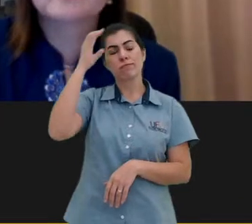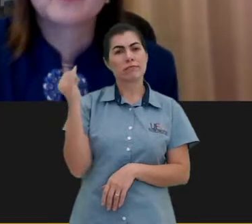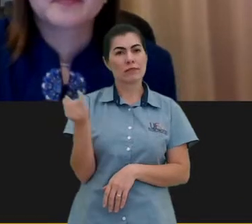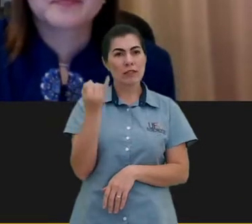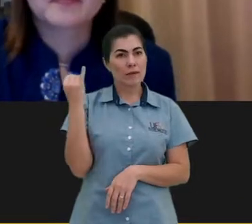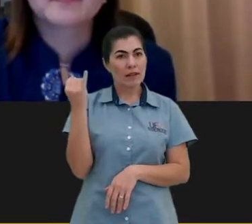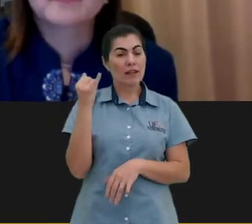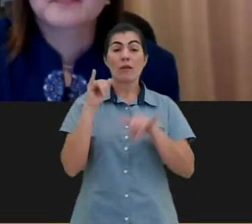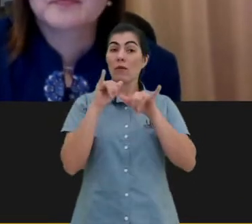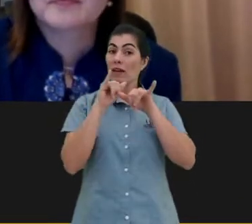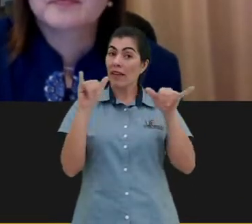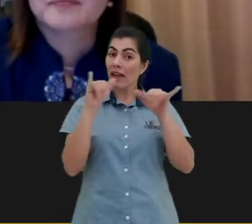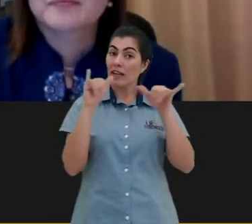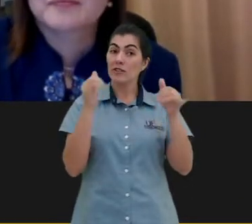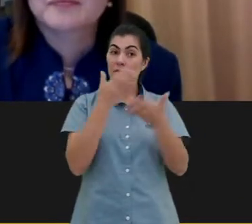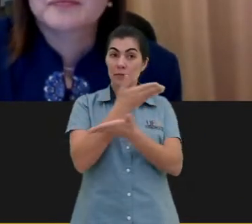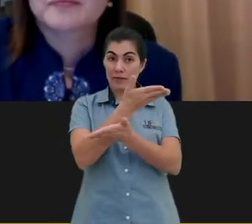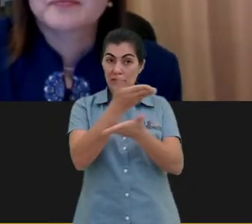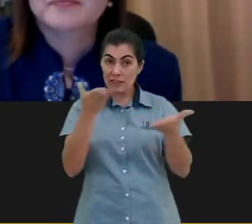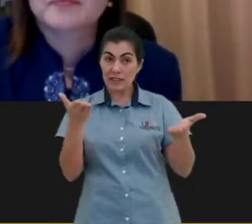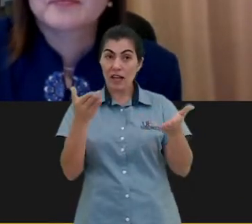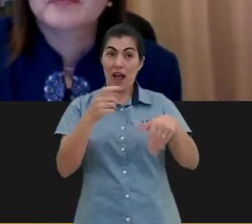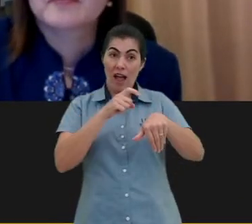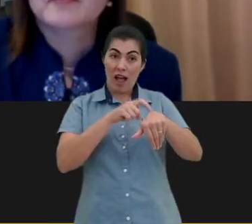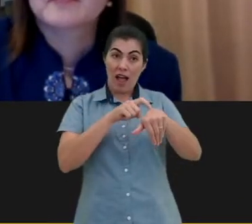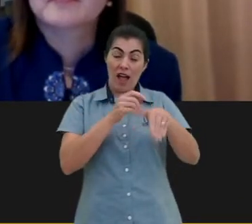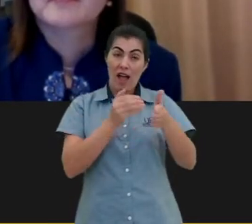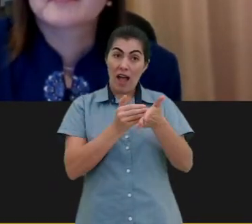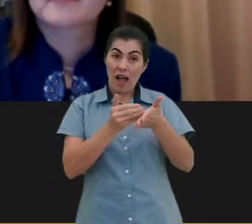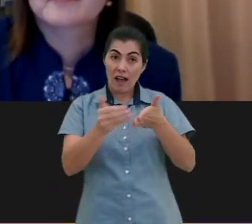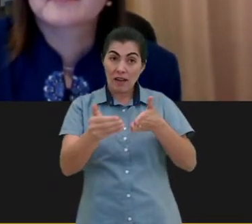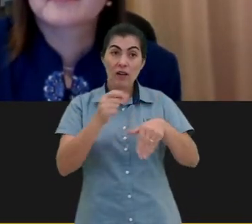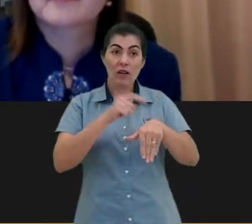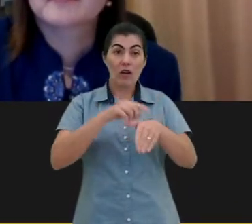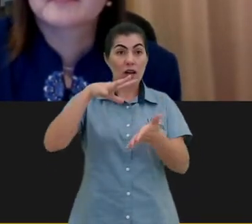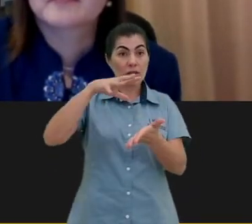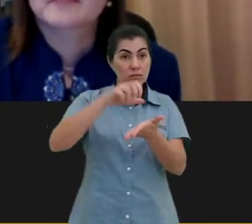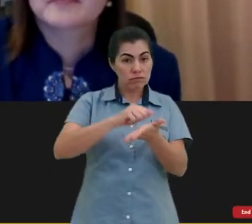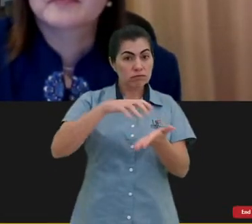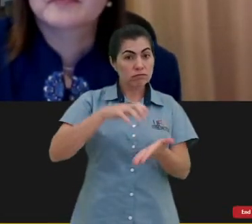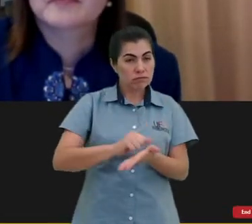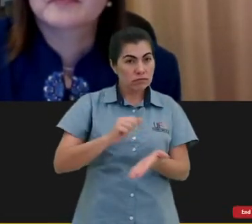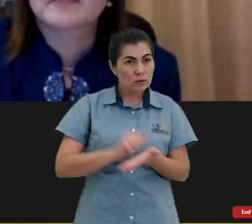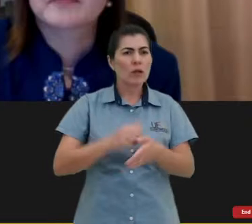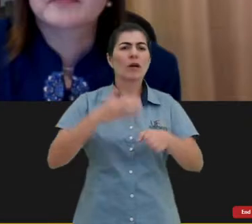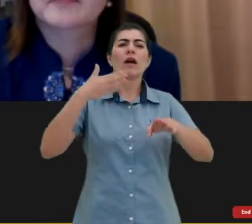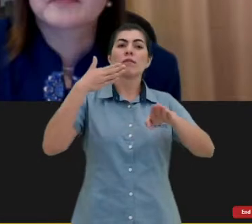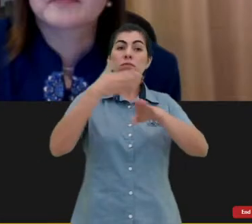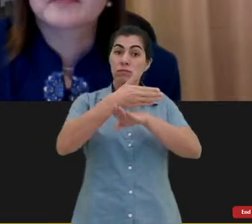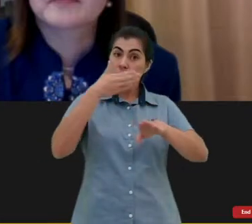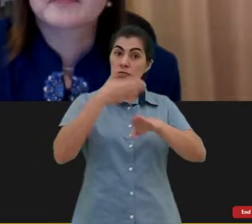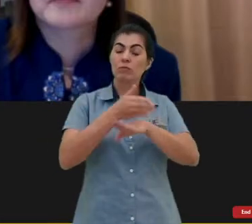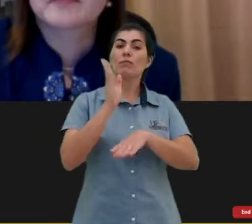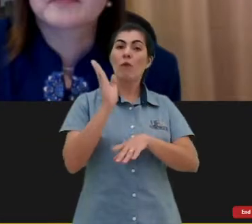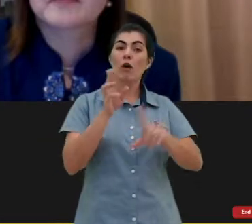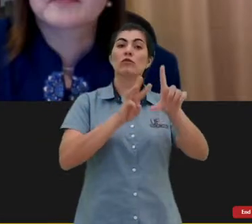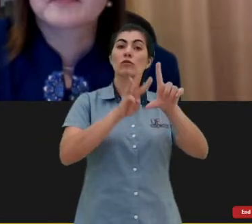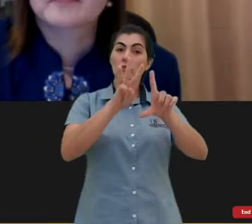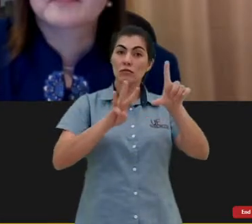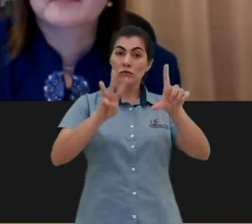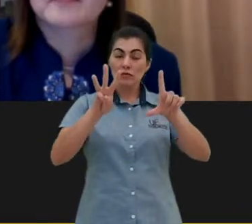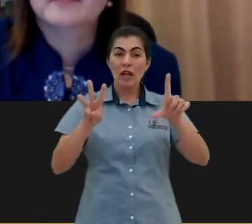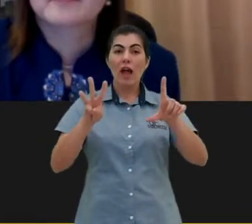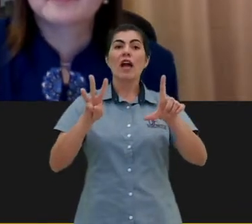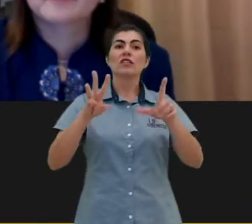o pessoal, a partir de agora, neste momento, os inscritos no CIA podem acessar o acesso do participante no site e